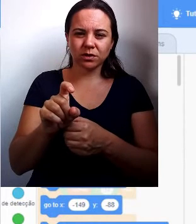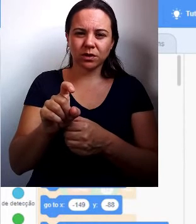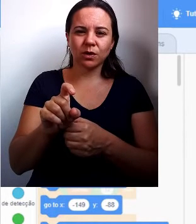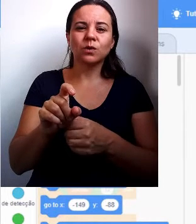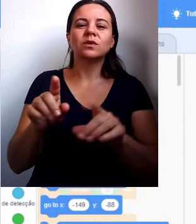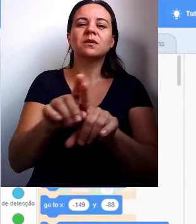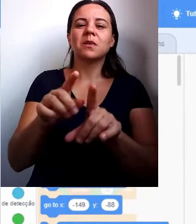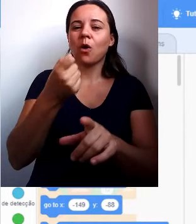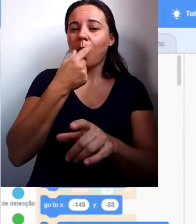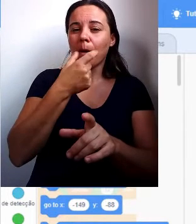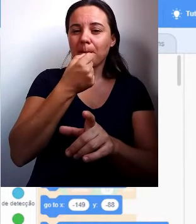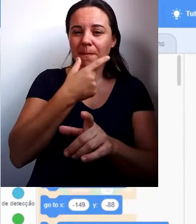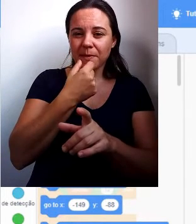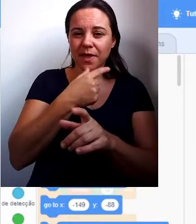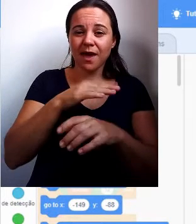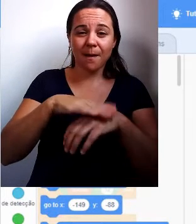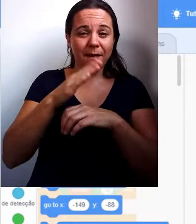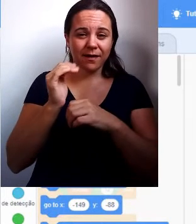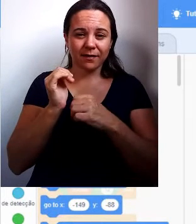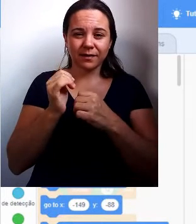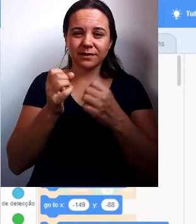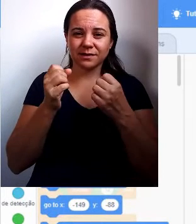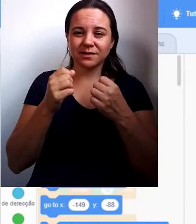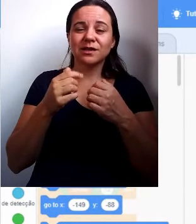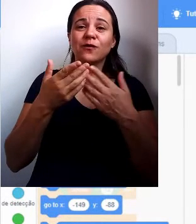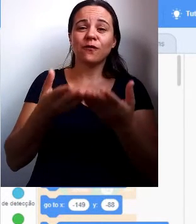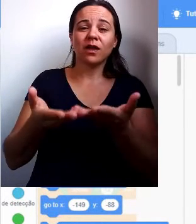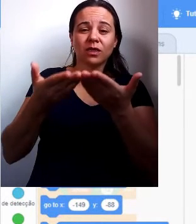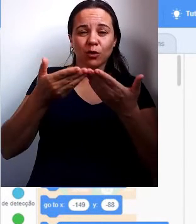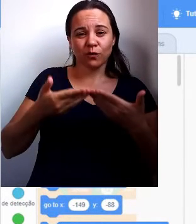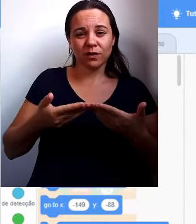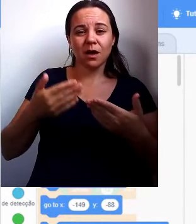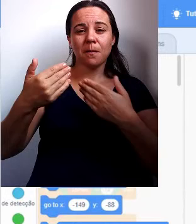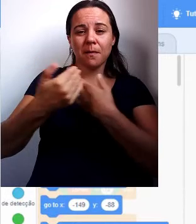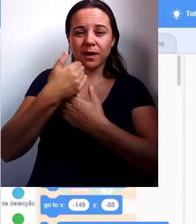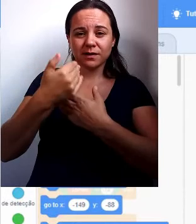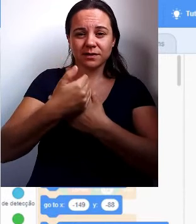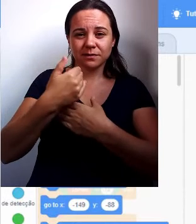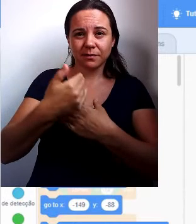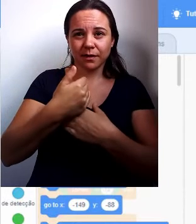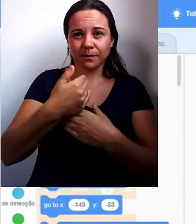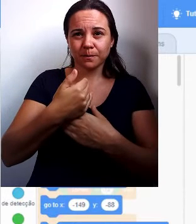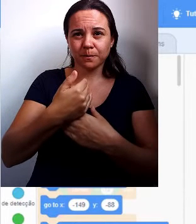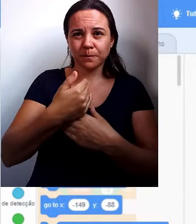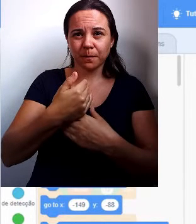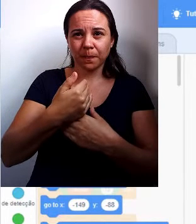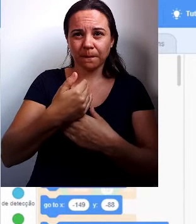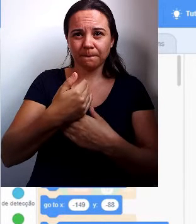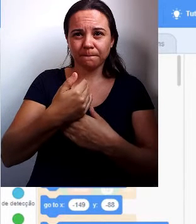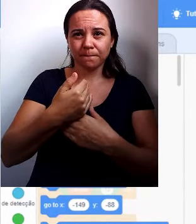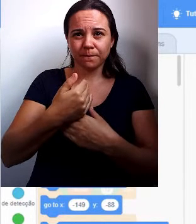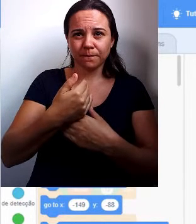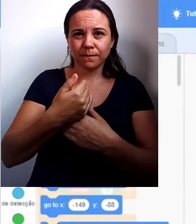pontuação bônus, uma piada bônus, digo, e vai te convidar para participar,